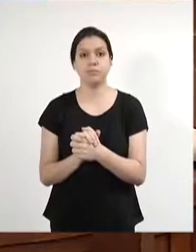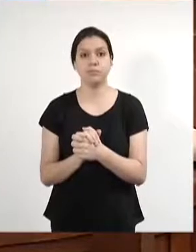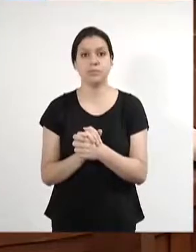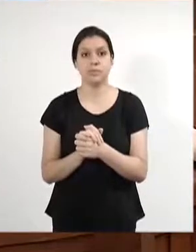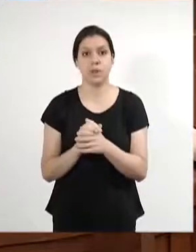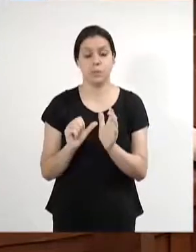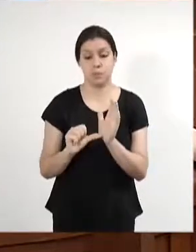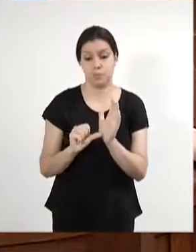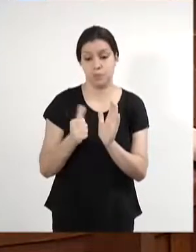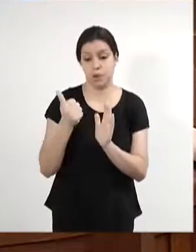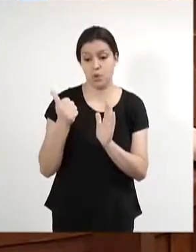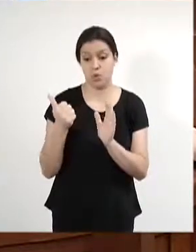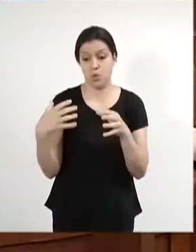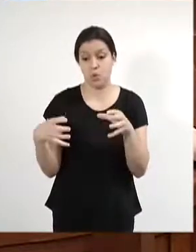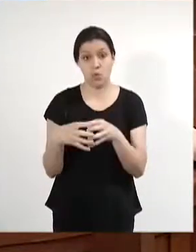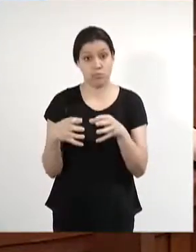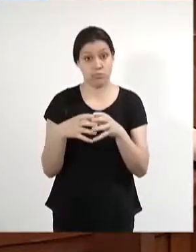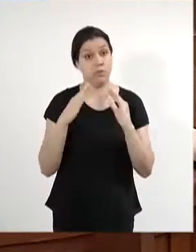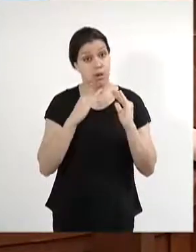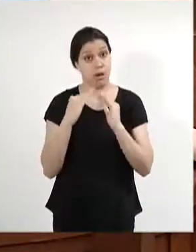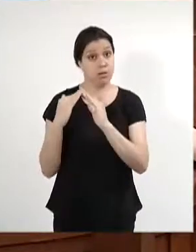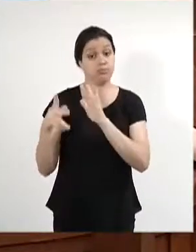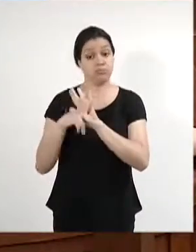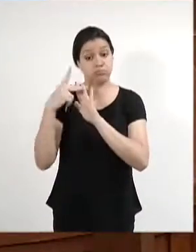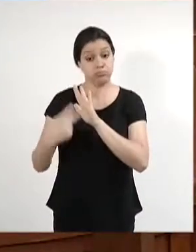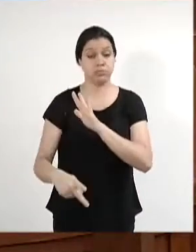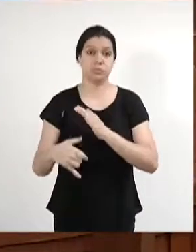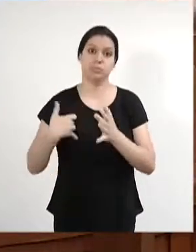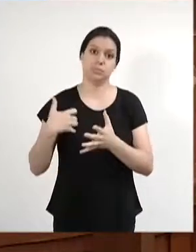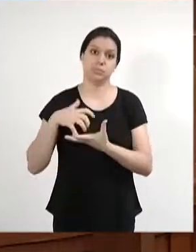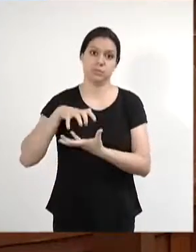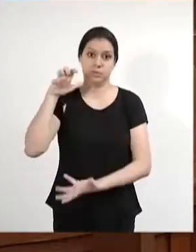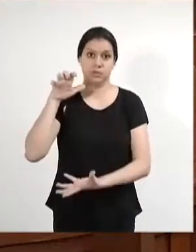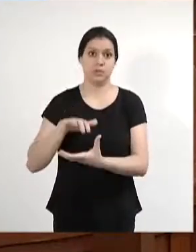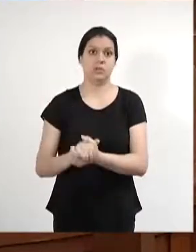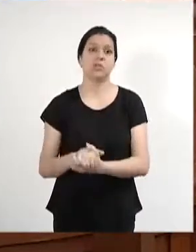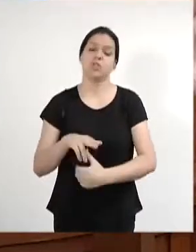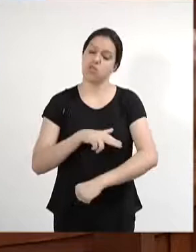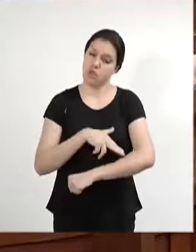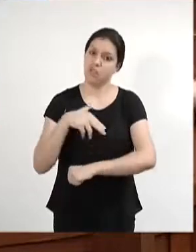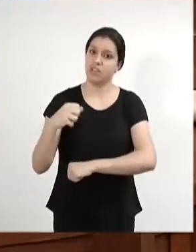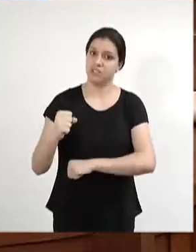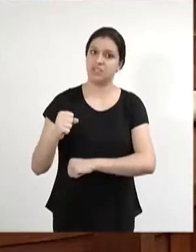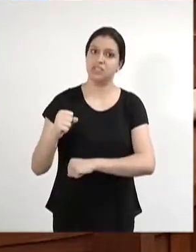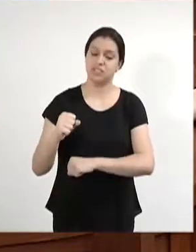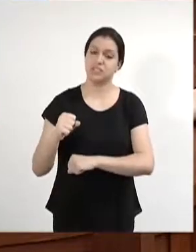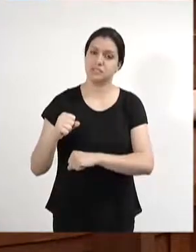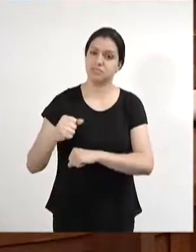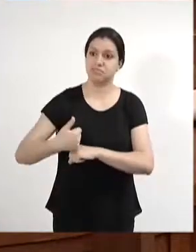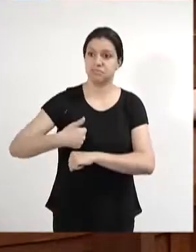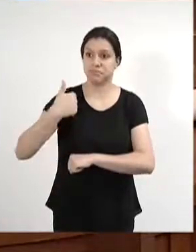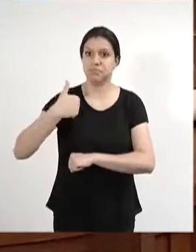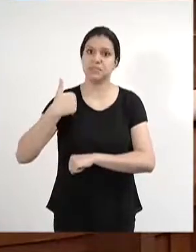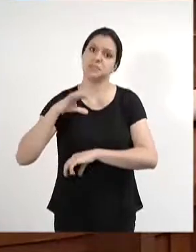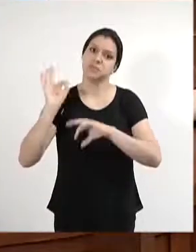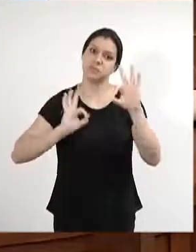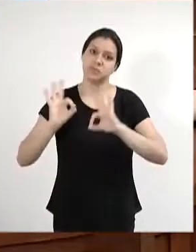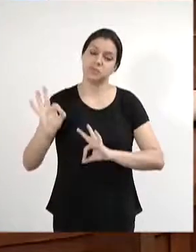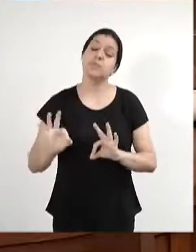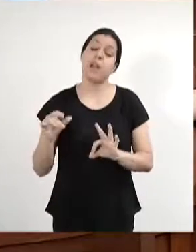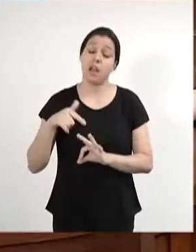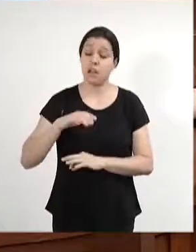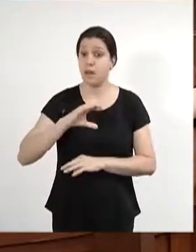conjunto habitacional para idoso. Nova Andradina que sai na frente, e Campo Grande também tem